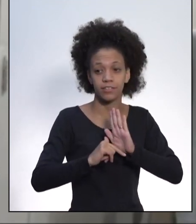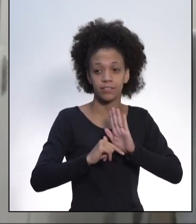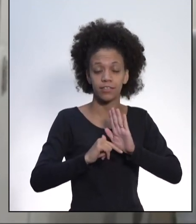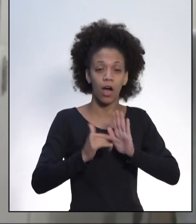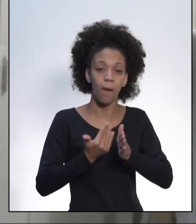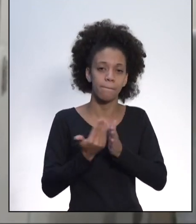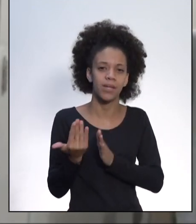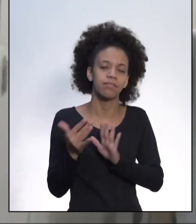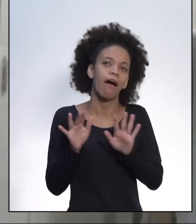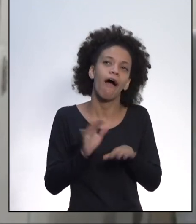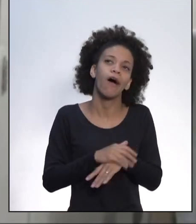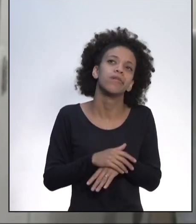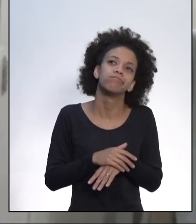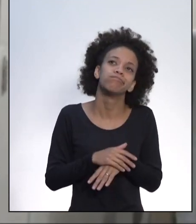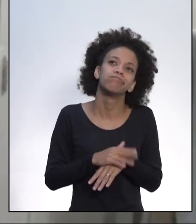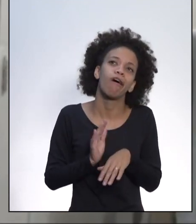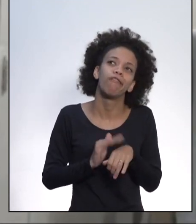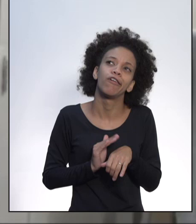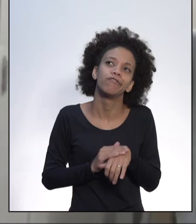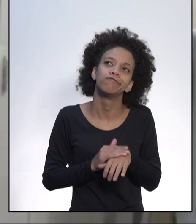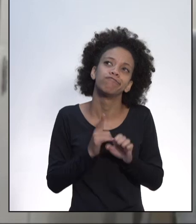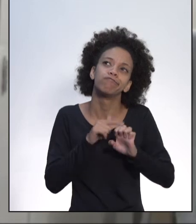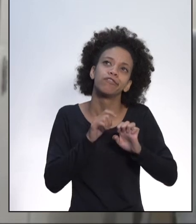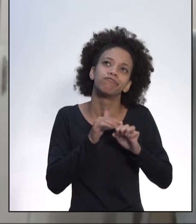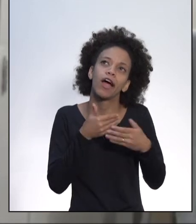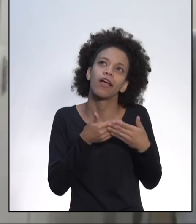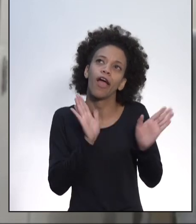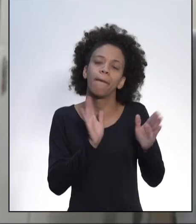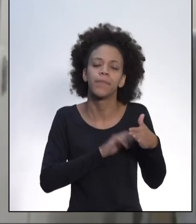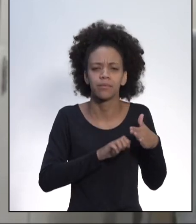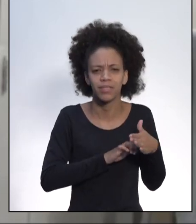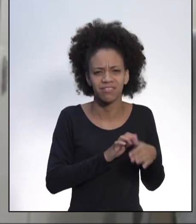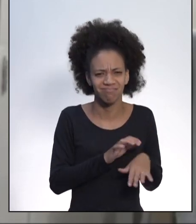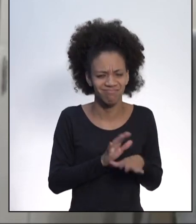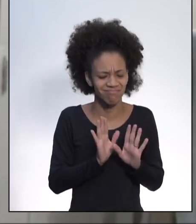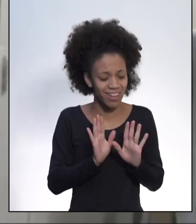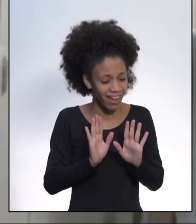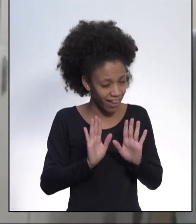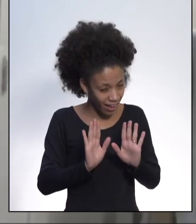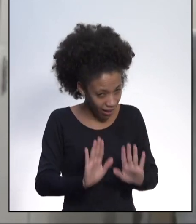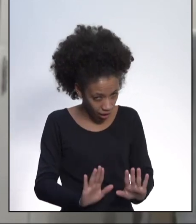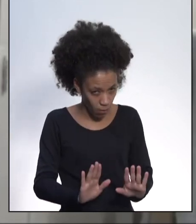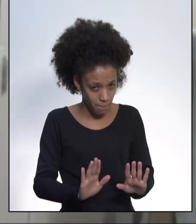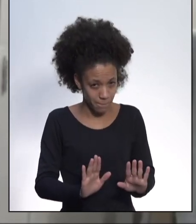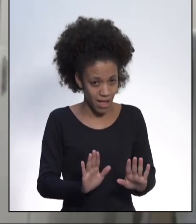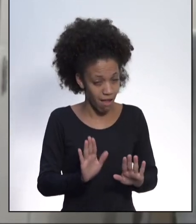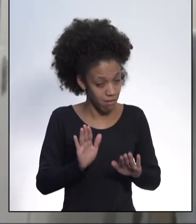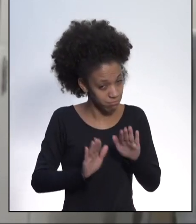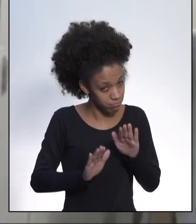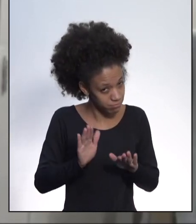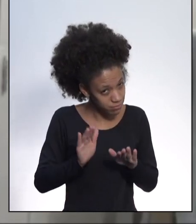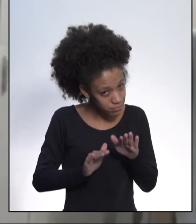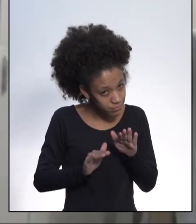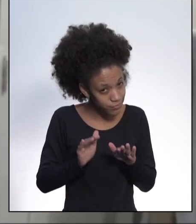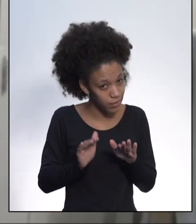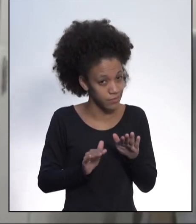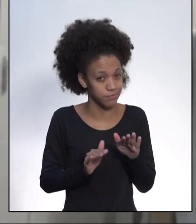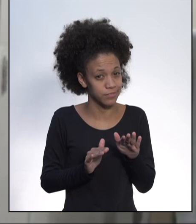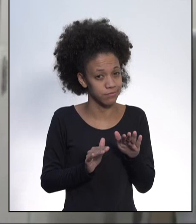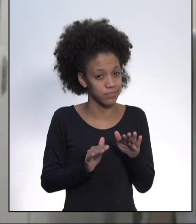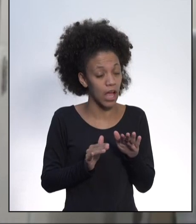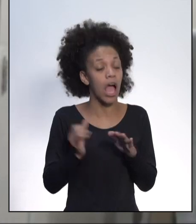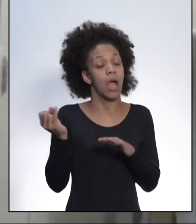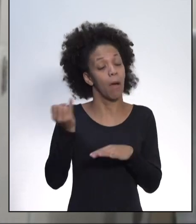eu vou ser empreendedor e vou abrir uma empresa. Nem sempre, né? Nem sempre. Uma coisa